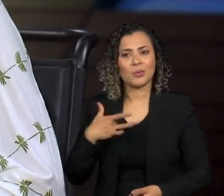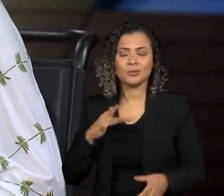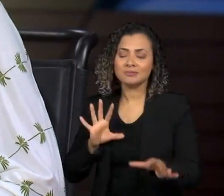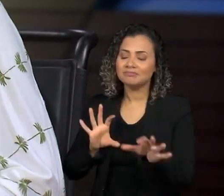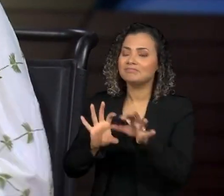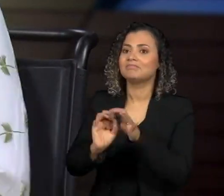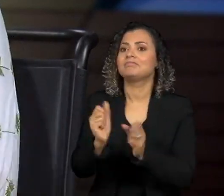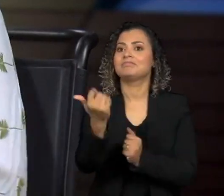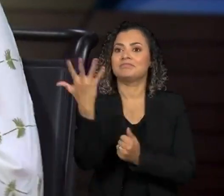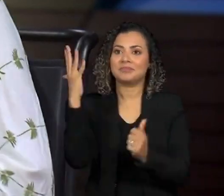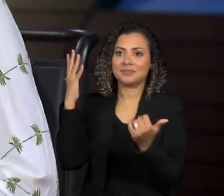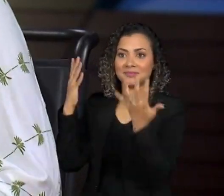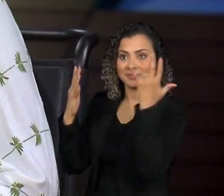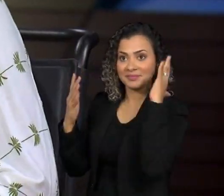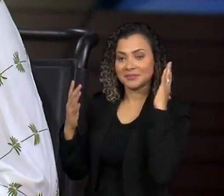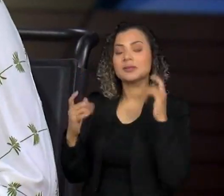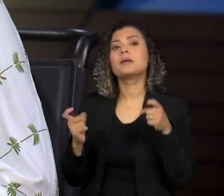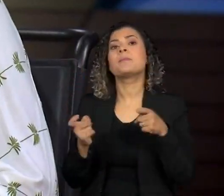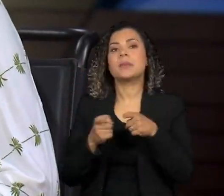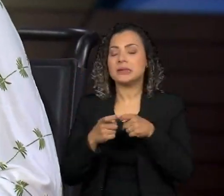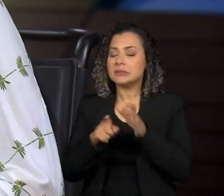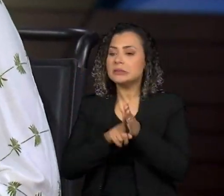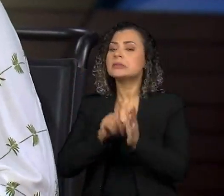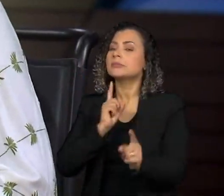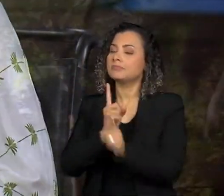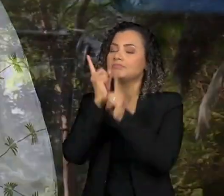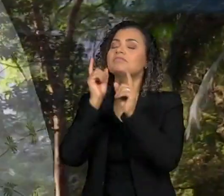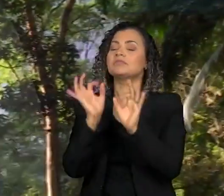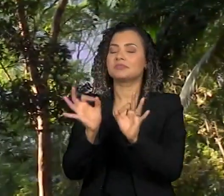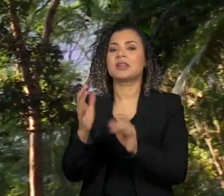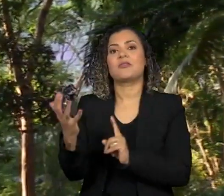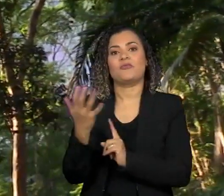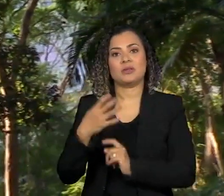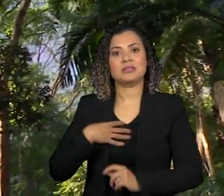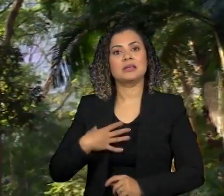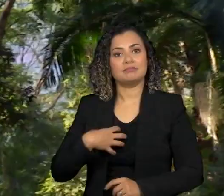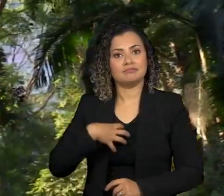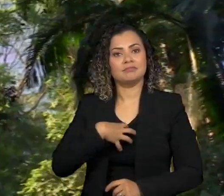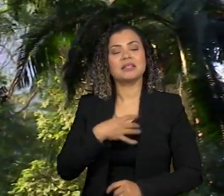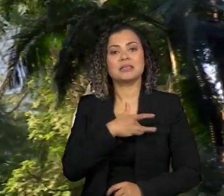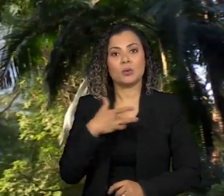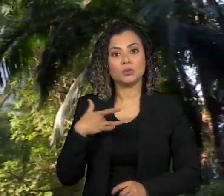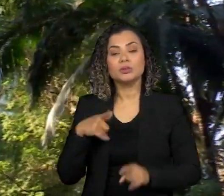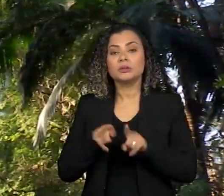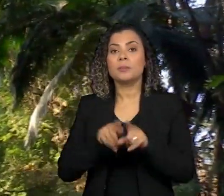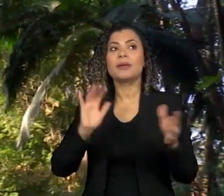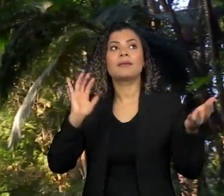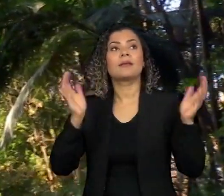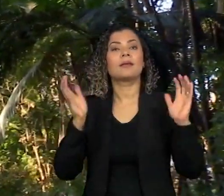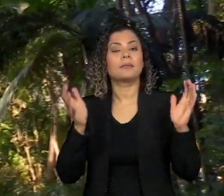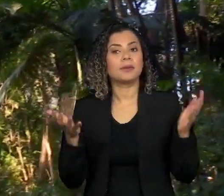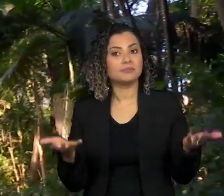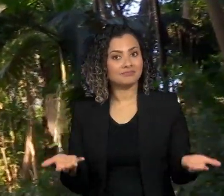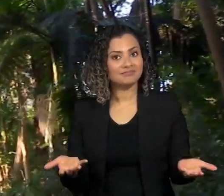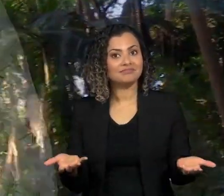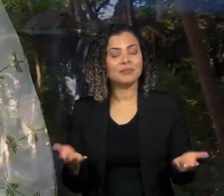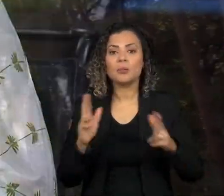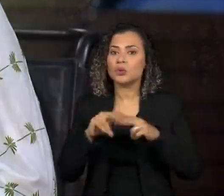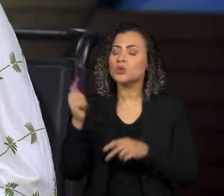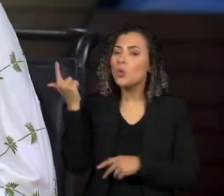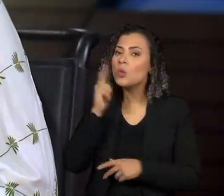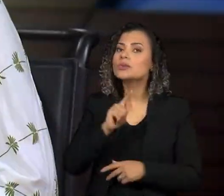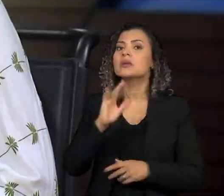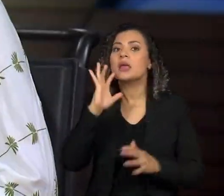contato e pela medicina a gente já vê que tem esses efeitos na saúde, mas também para a questão climática também, né? Então, a gente conseguir